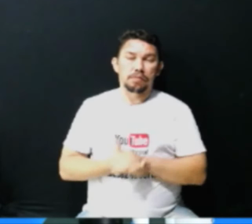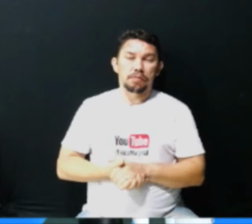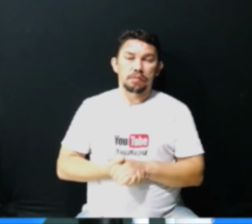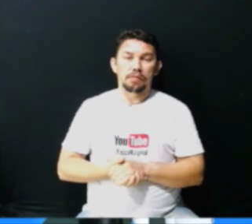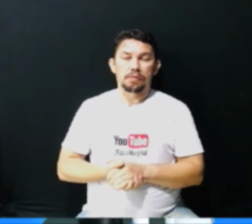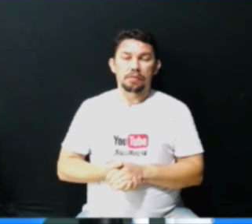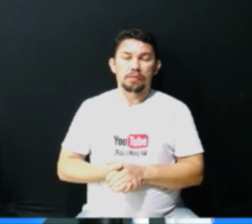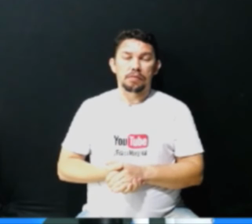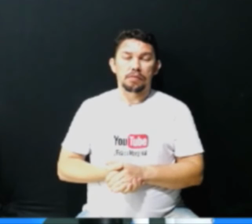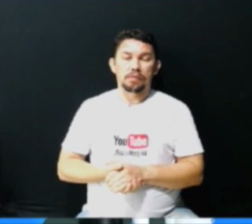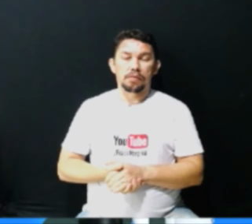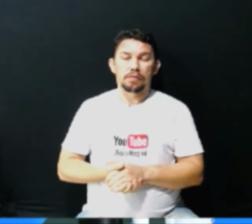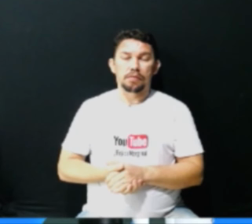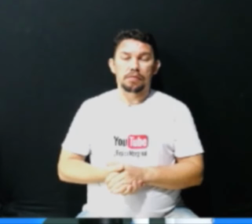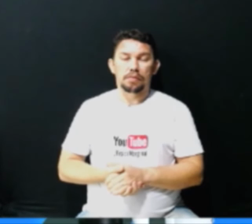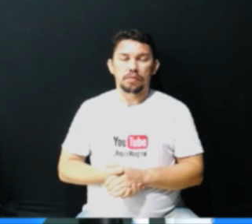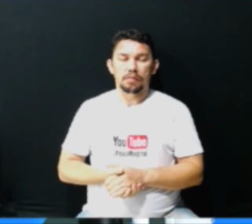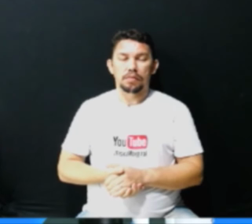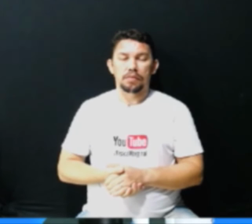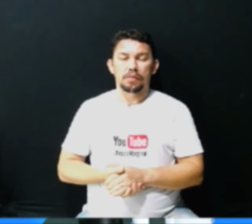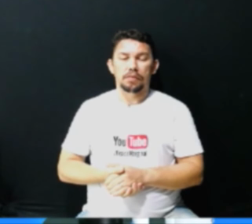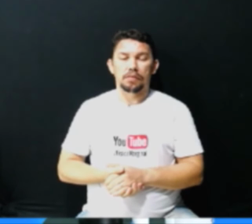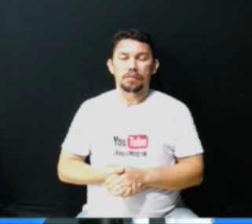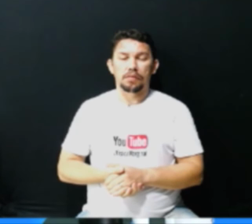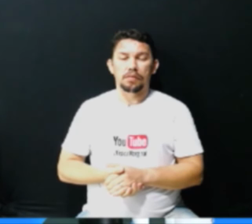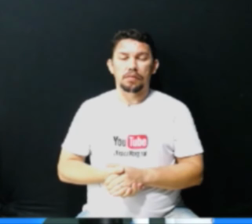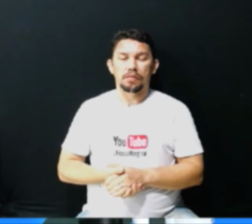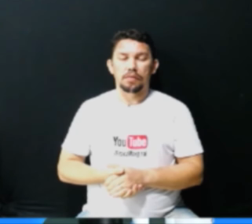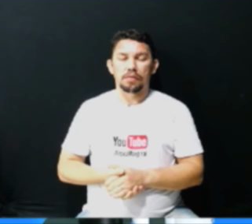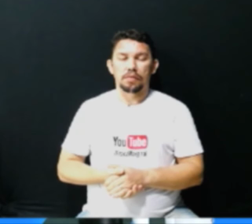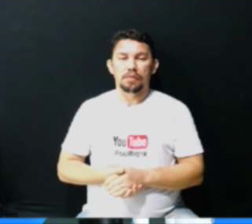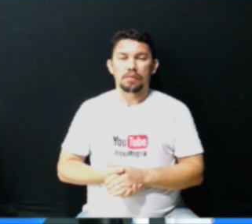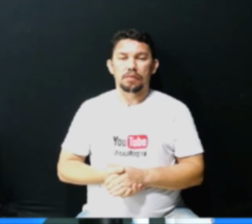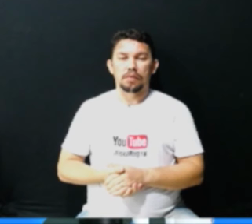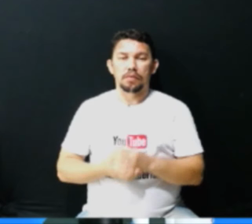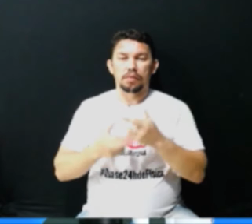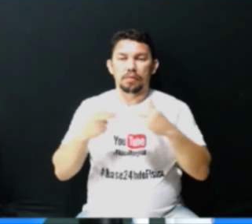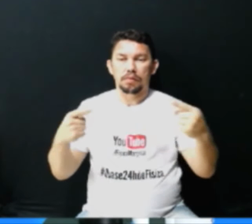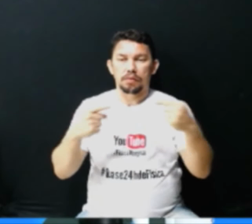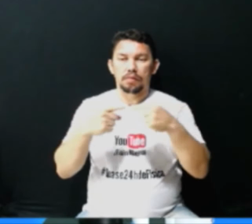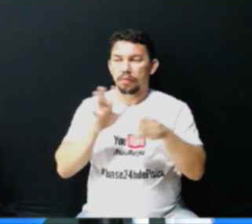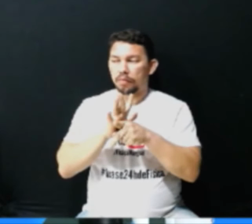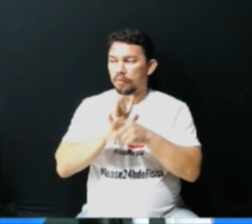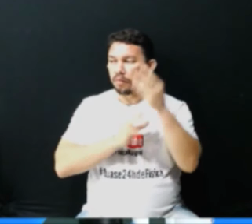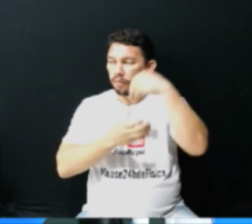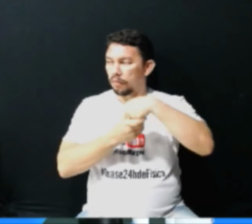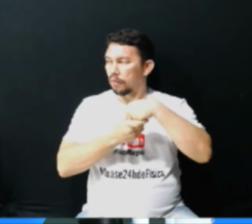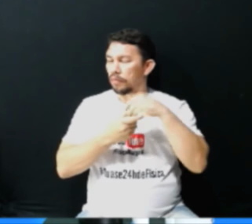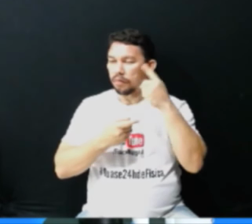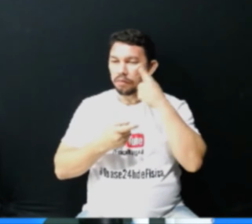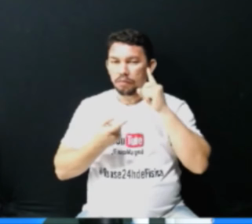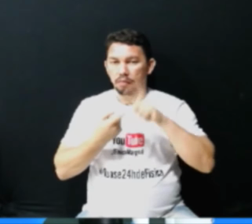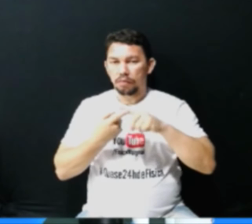simulador, a gente pode testar. Na prática, jamais faça isso em casa. Vamos colocar isso aqui em paralelo com um deles aqui, ó. Pega